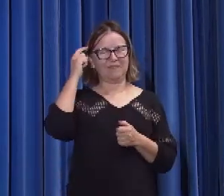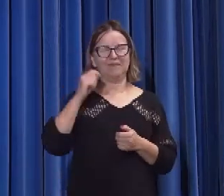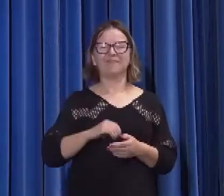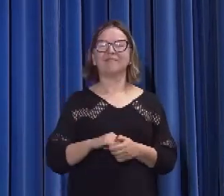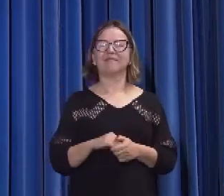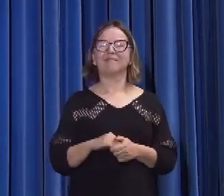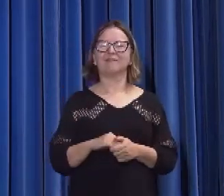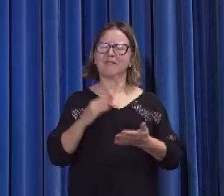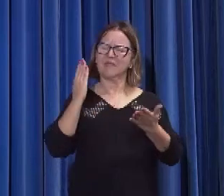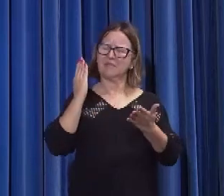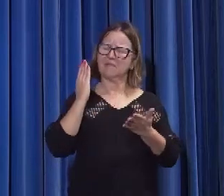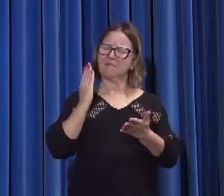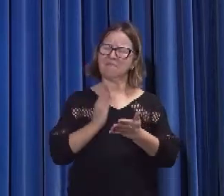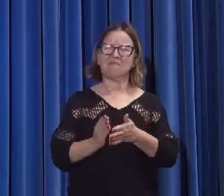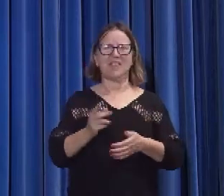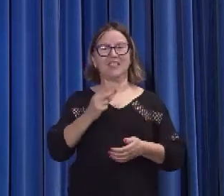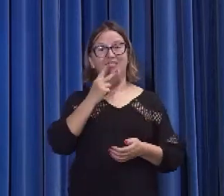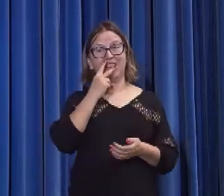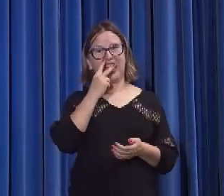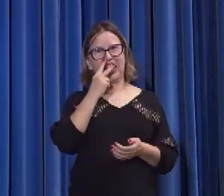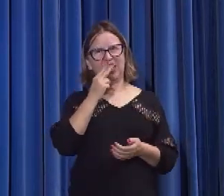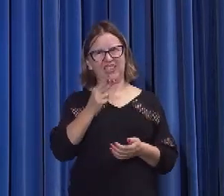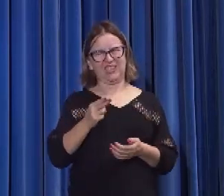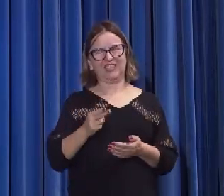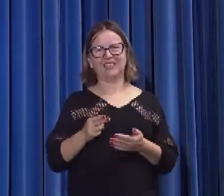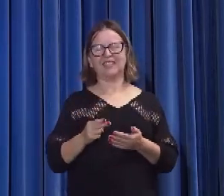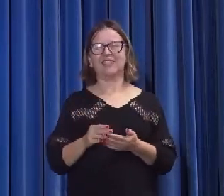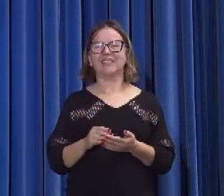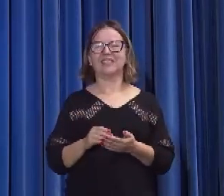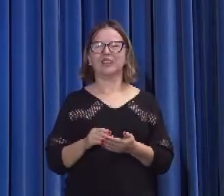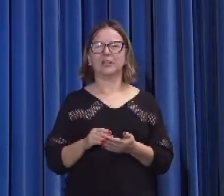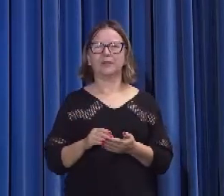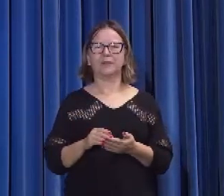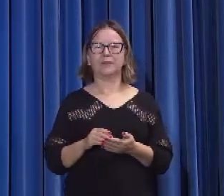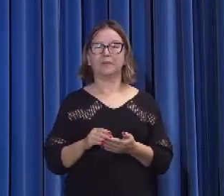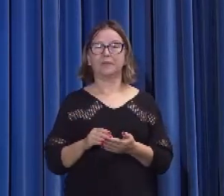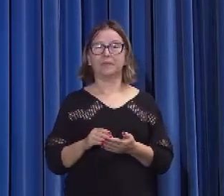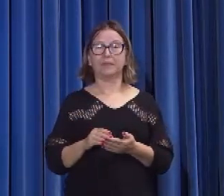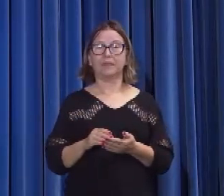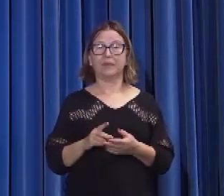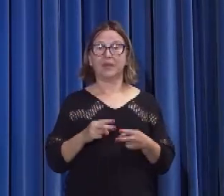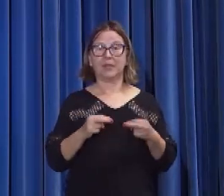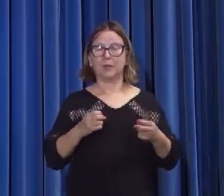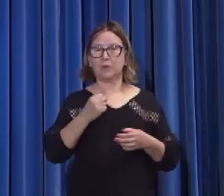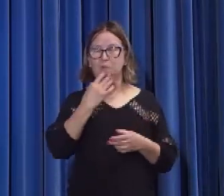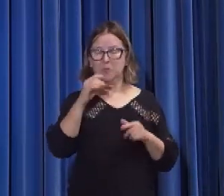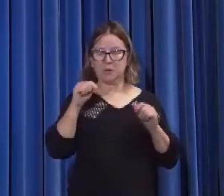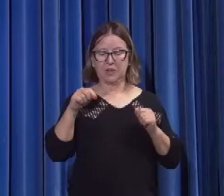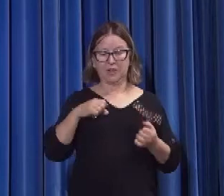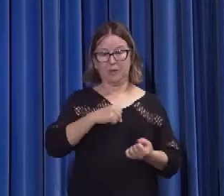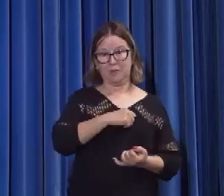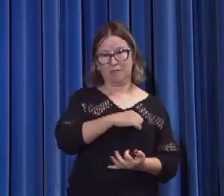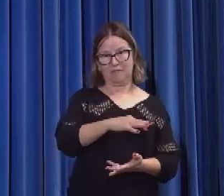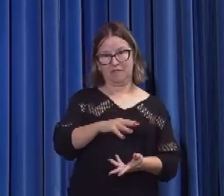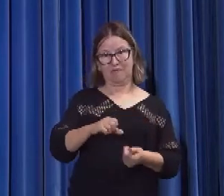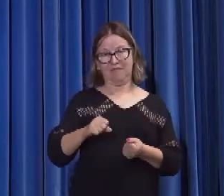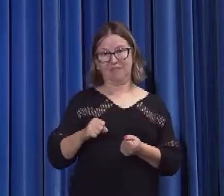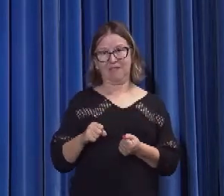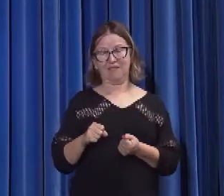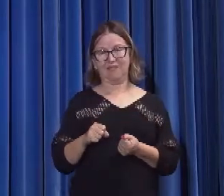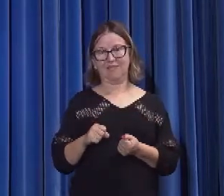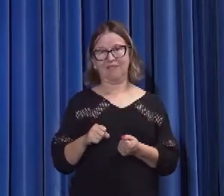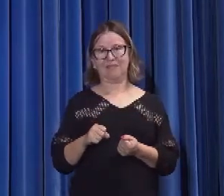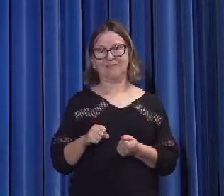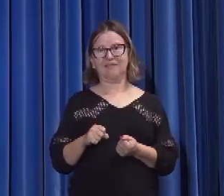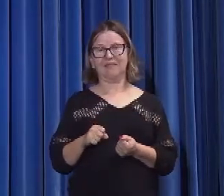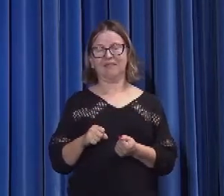Pare de achar e de considerar as boas coisas que o mundo oferece como algo que